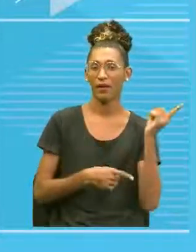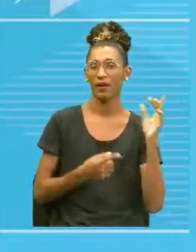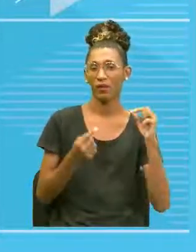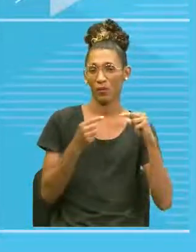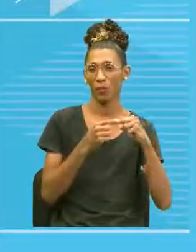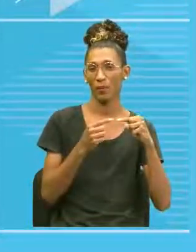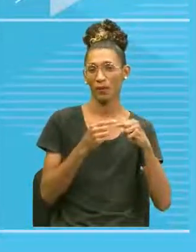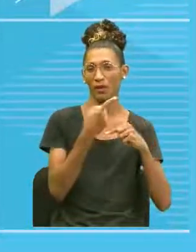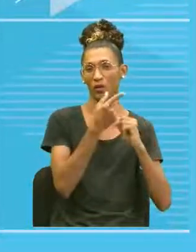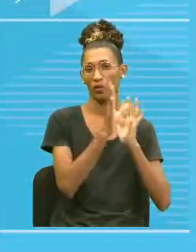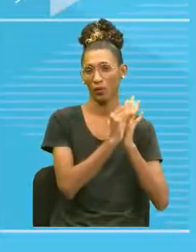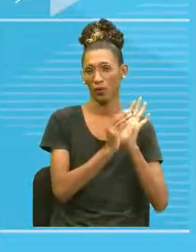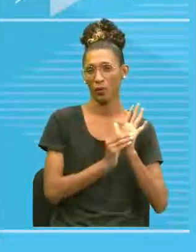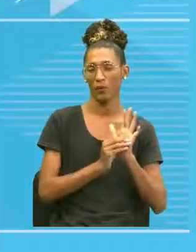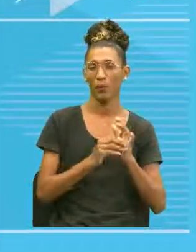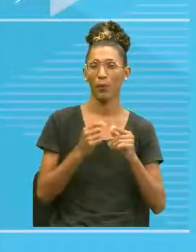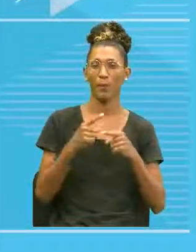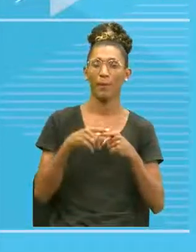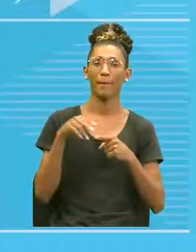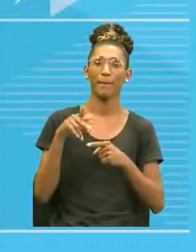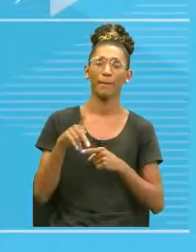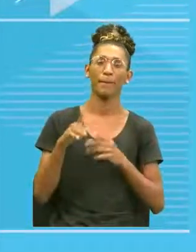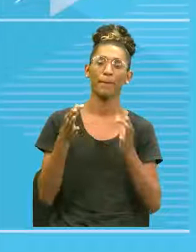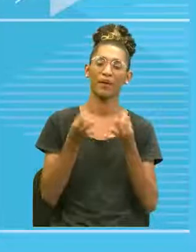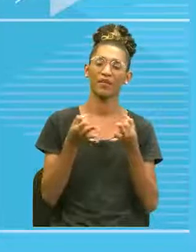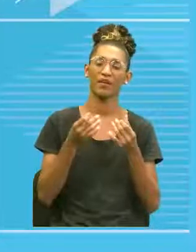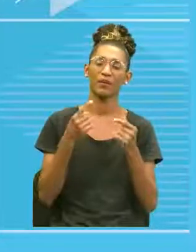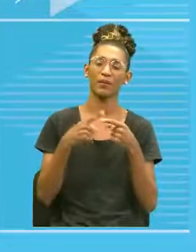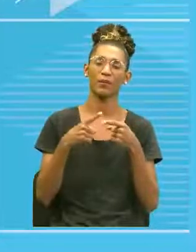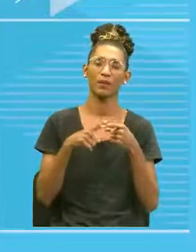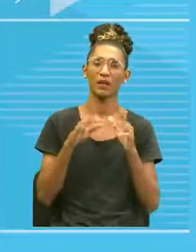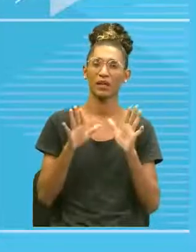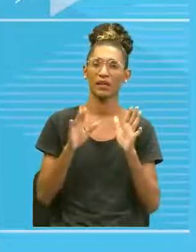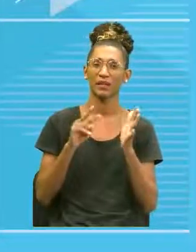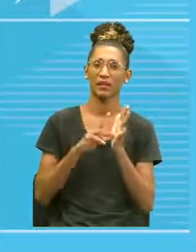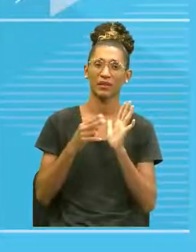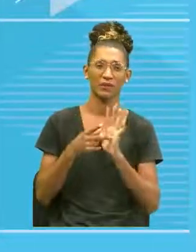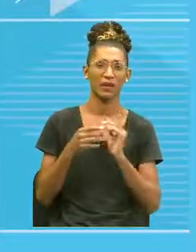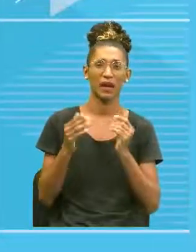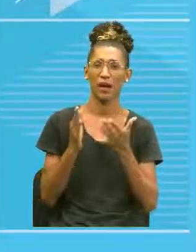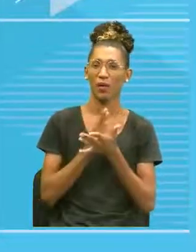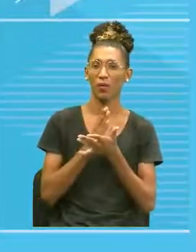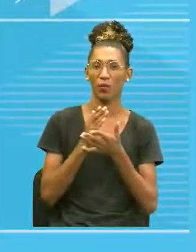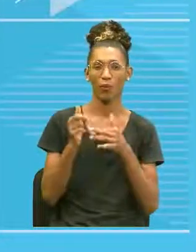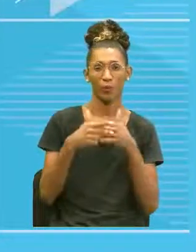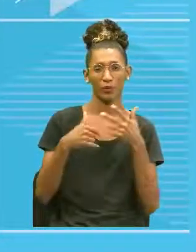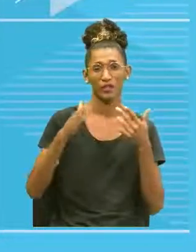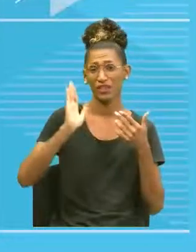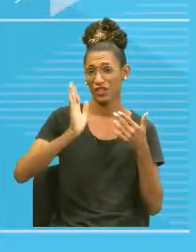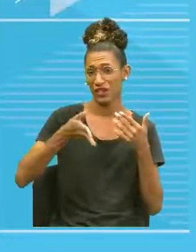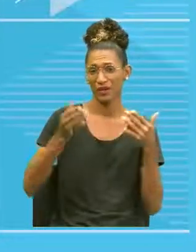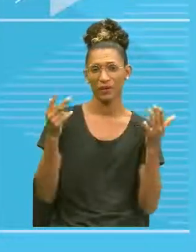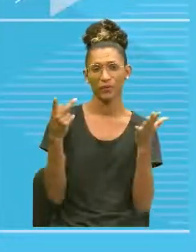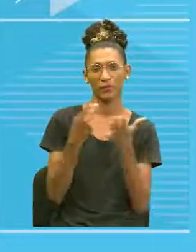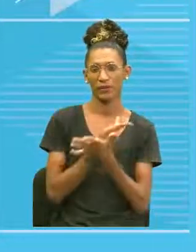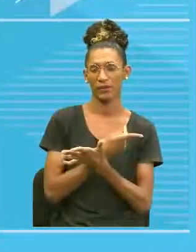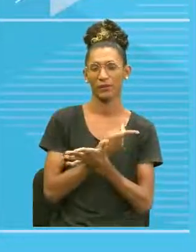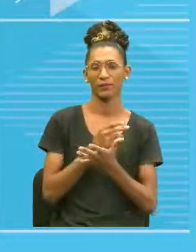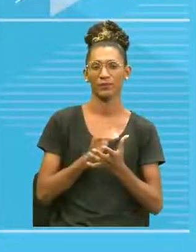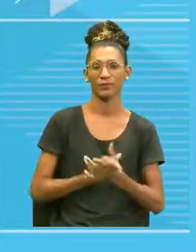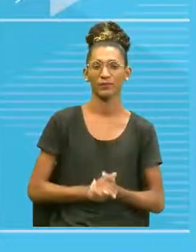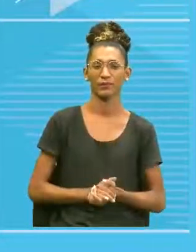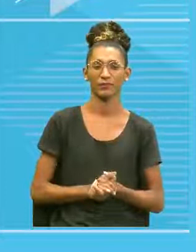e eu chamo de perfeito porque ele dá a ideia de uma ação completamente realizada quando eu falo via Ramos